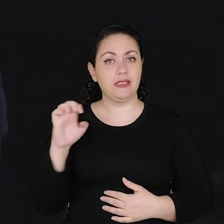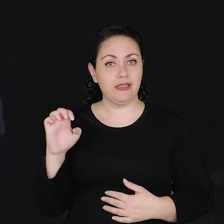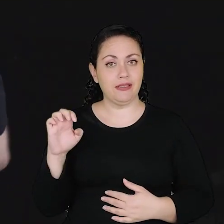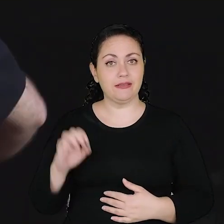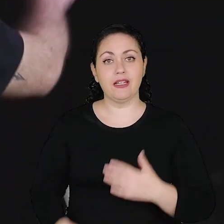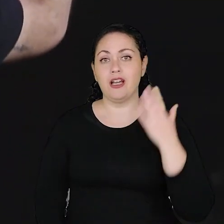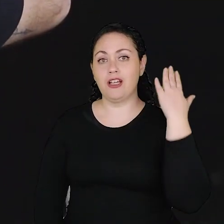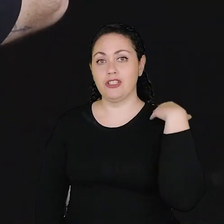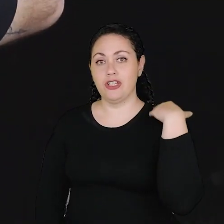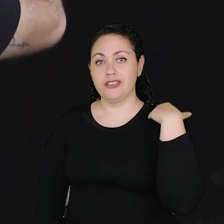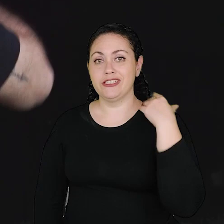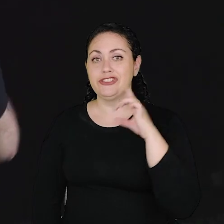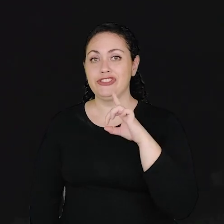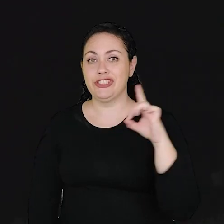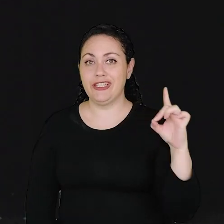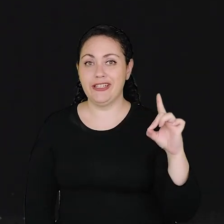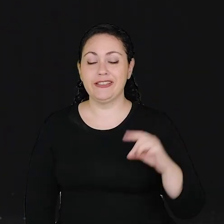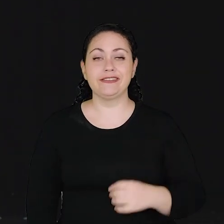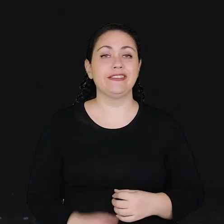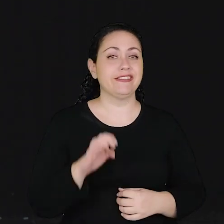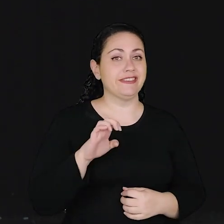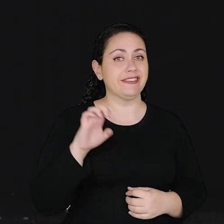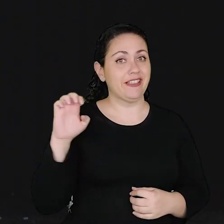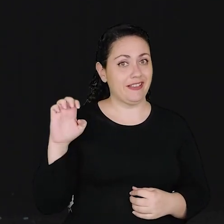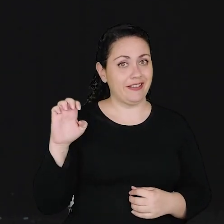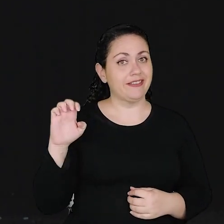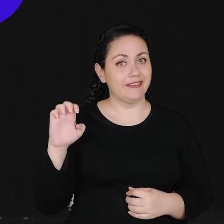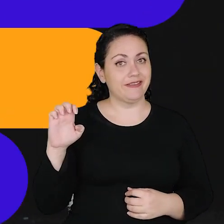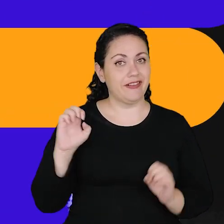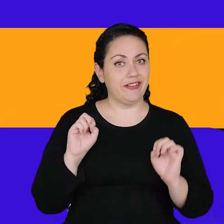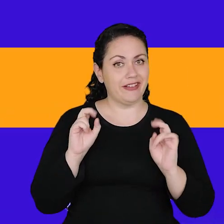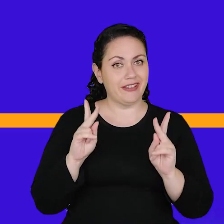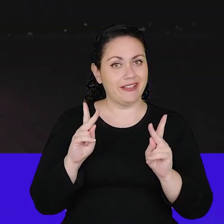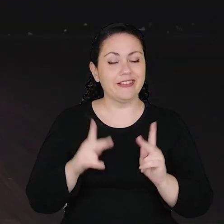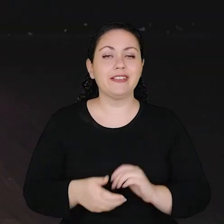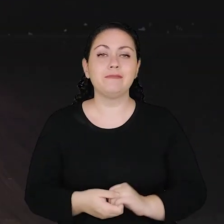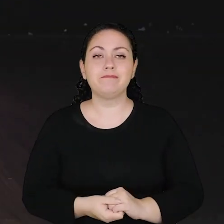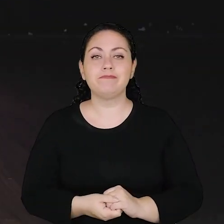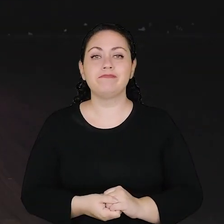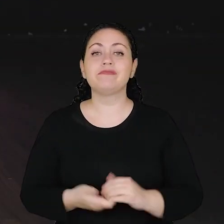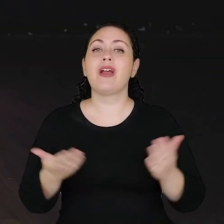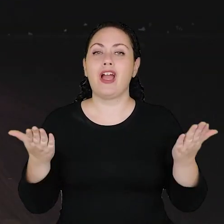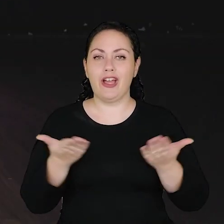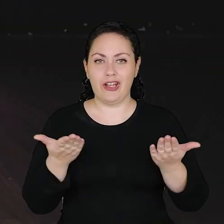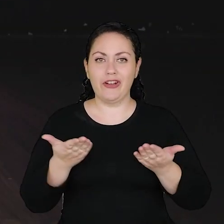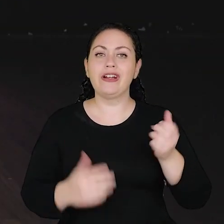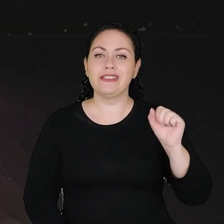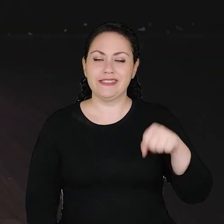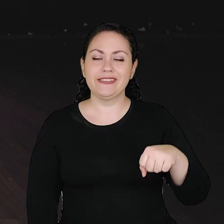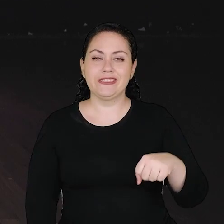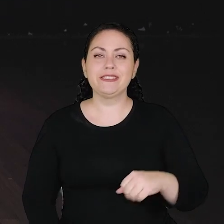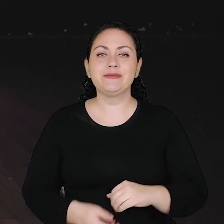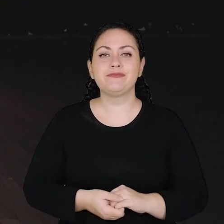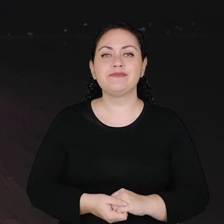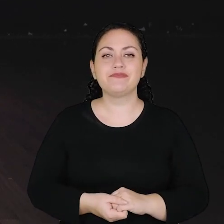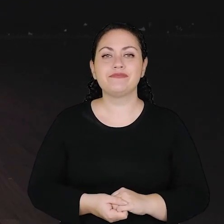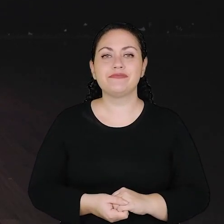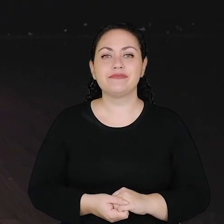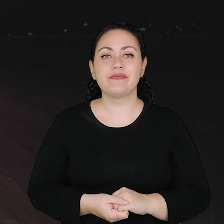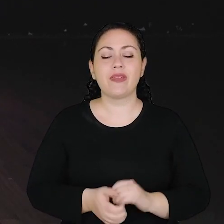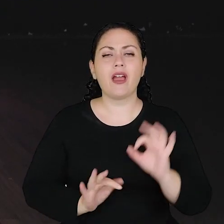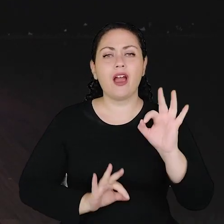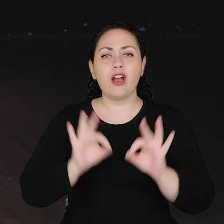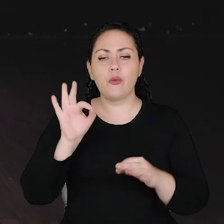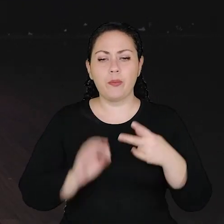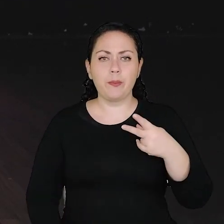esquerda. Essa é a minha direita e essa é a minha esquerda. Agora sim, vamos lá. Para arrumar